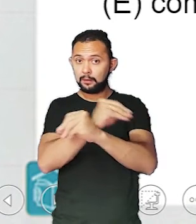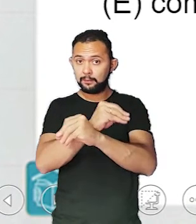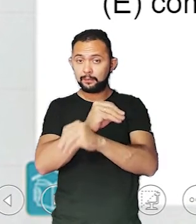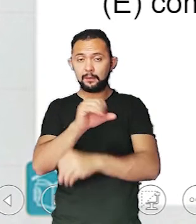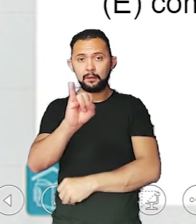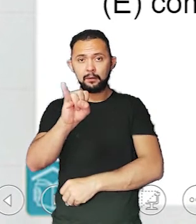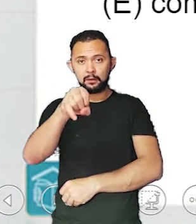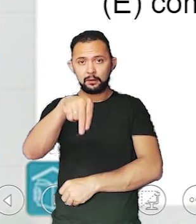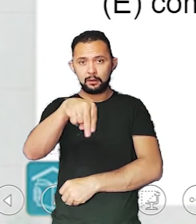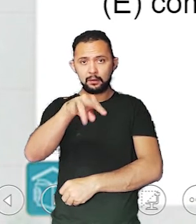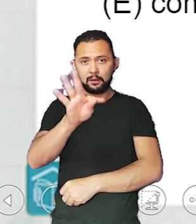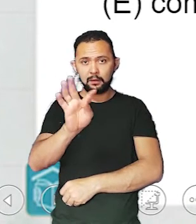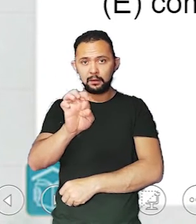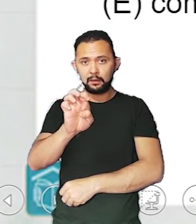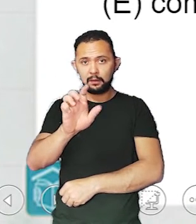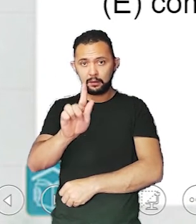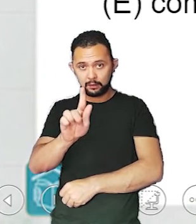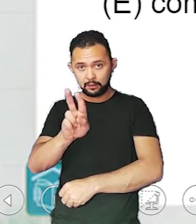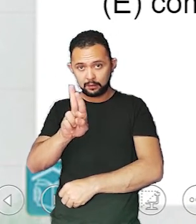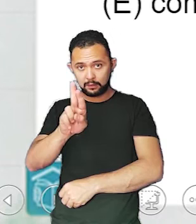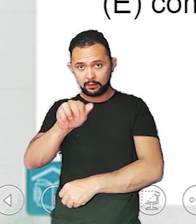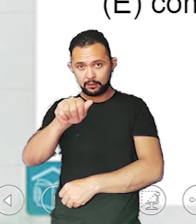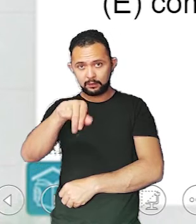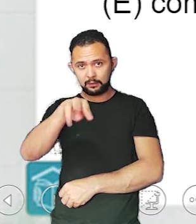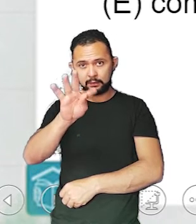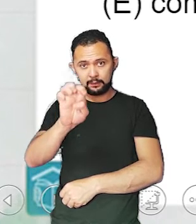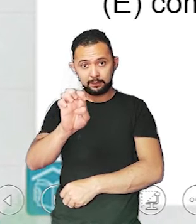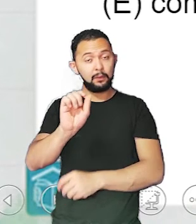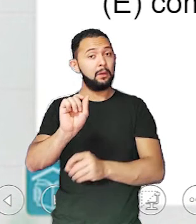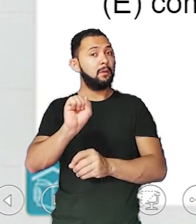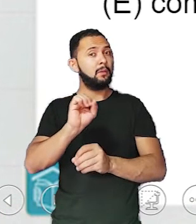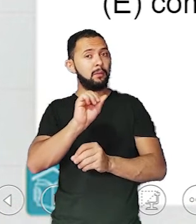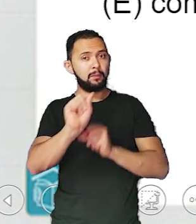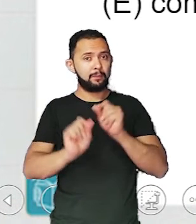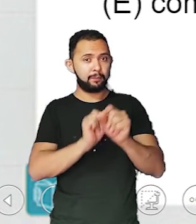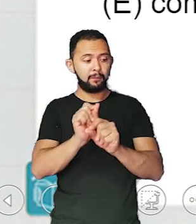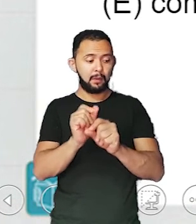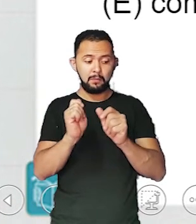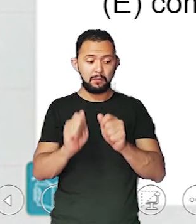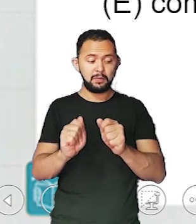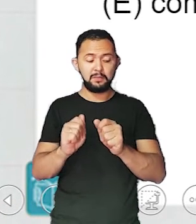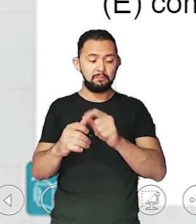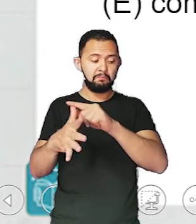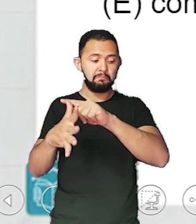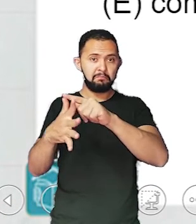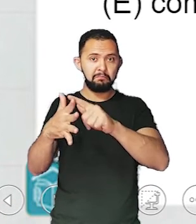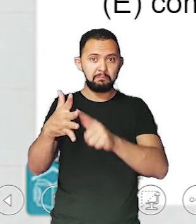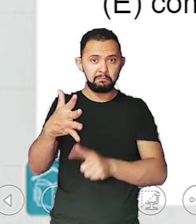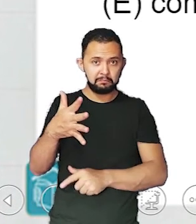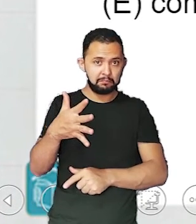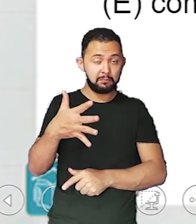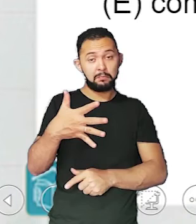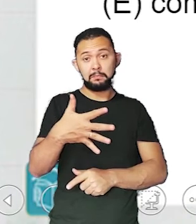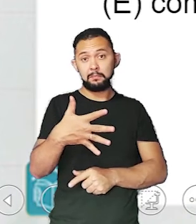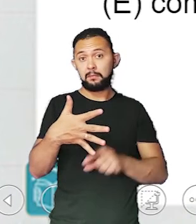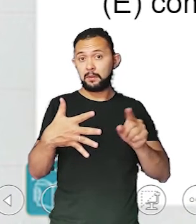integrante. Ok? Então, gente, só pode ser o que aqui? Pode ser todas, né? Não dá para a gente eliminar,